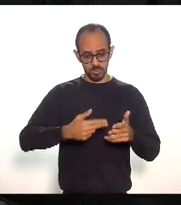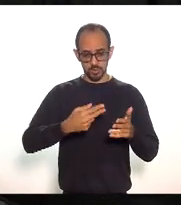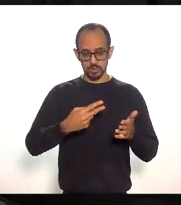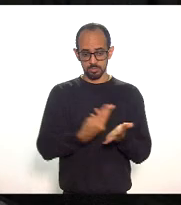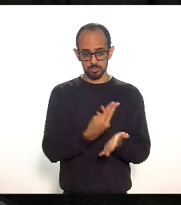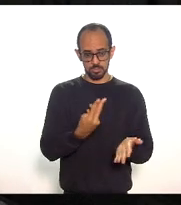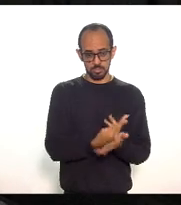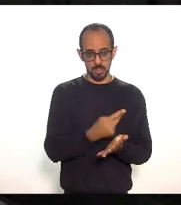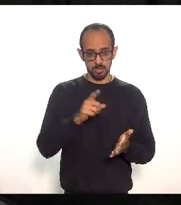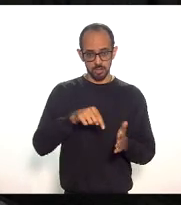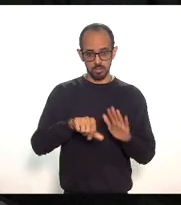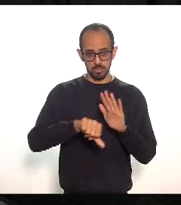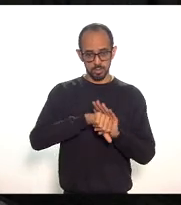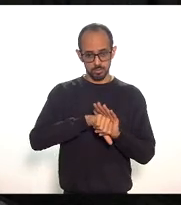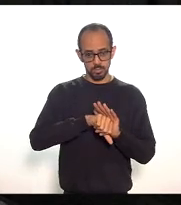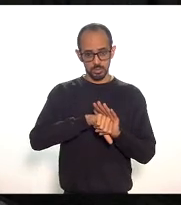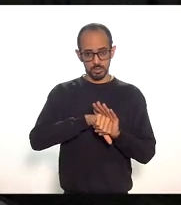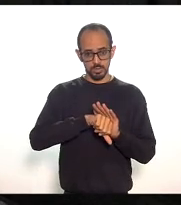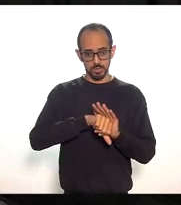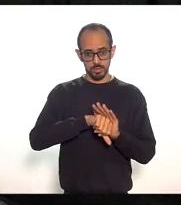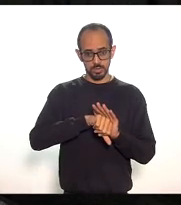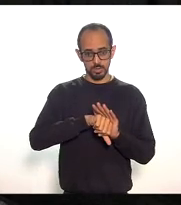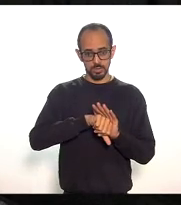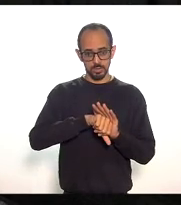de crime de aglomeração. Esqueci.